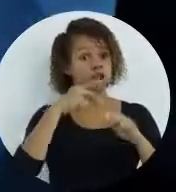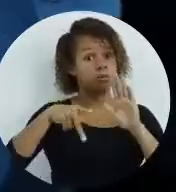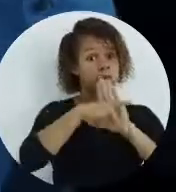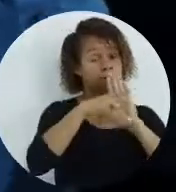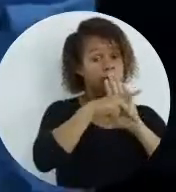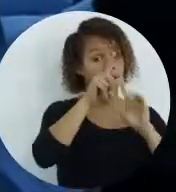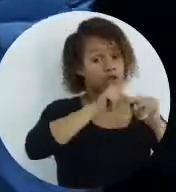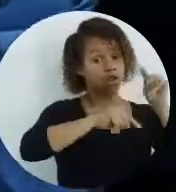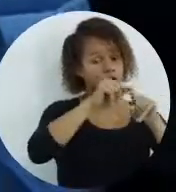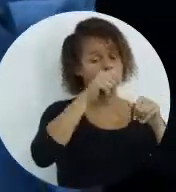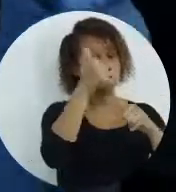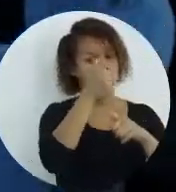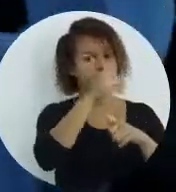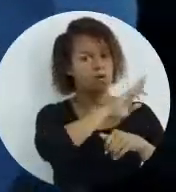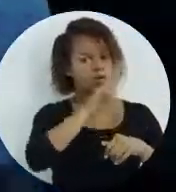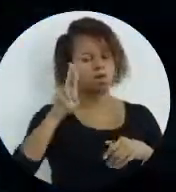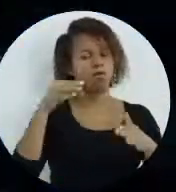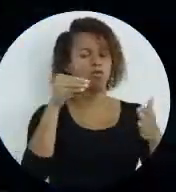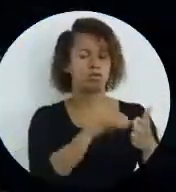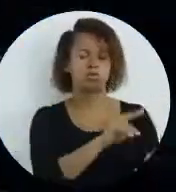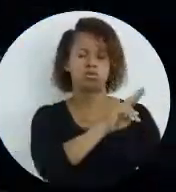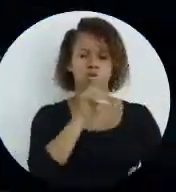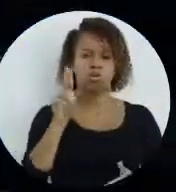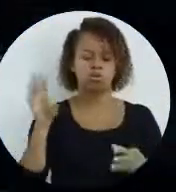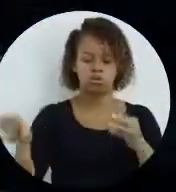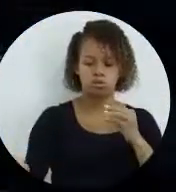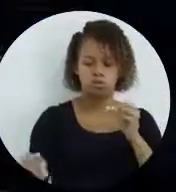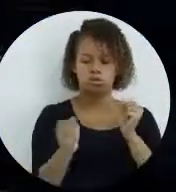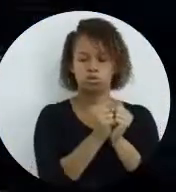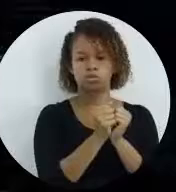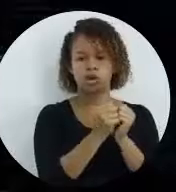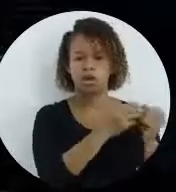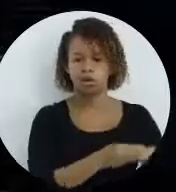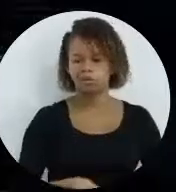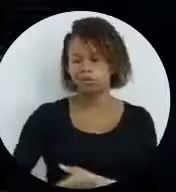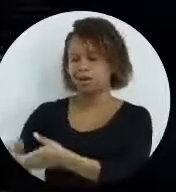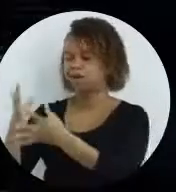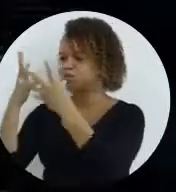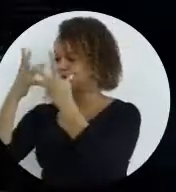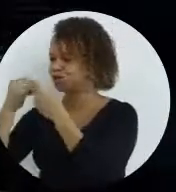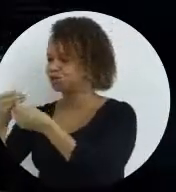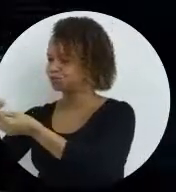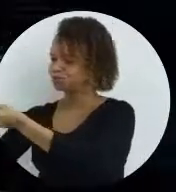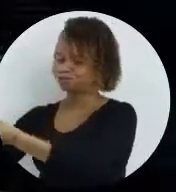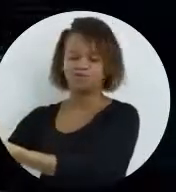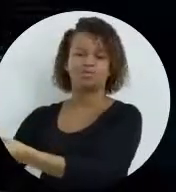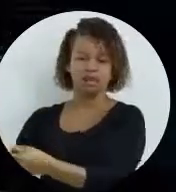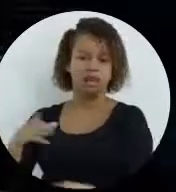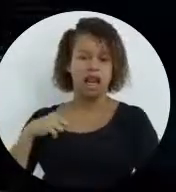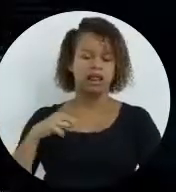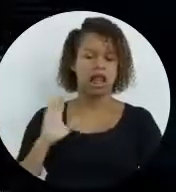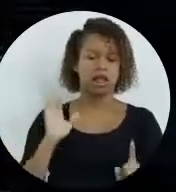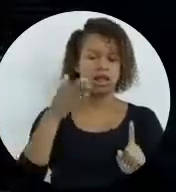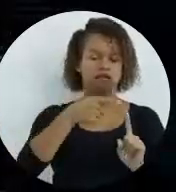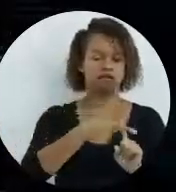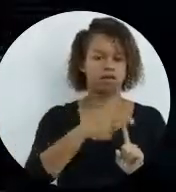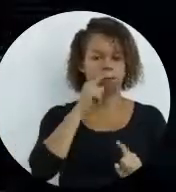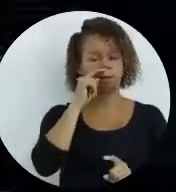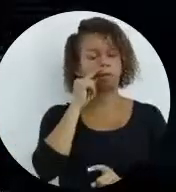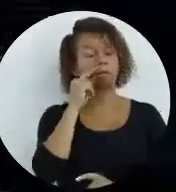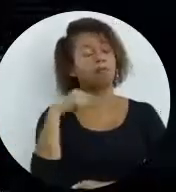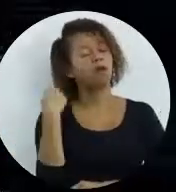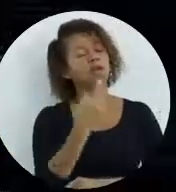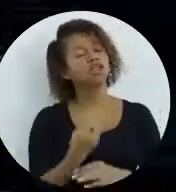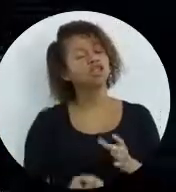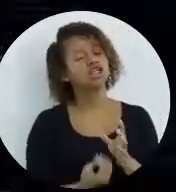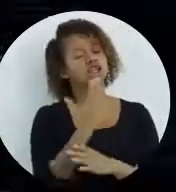do objeto, primeiro nome e último nome, junta e entrega bonitinho. Então, ela tem essa função. E como é que a